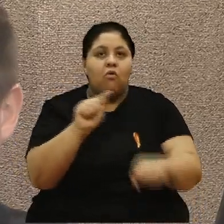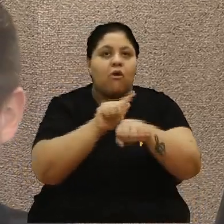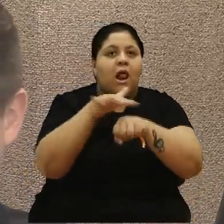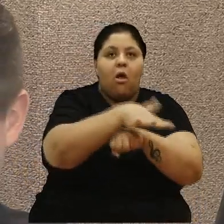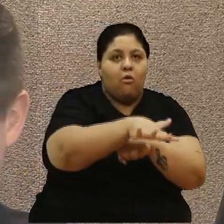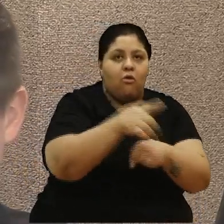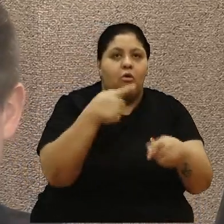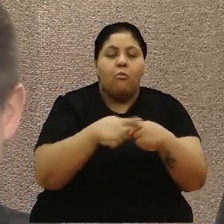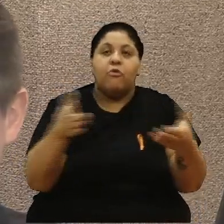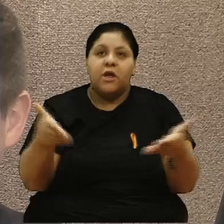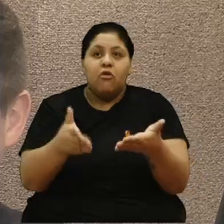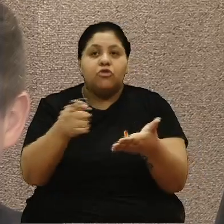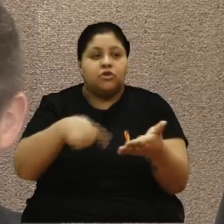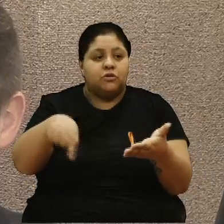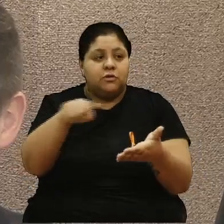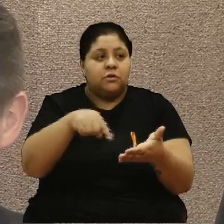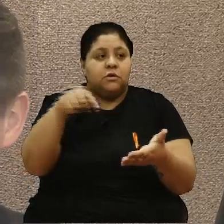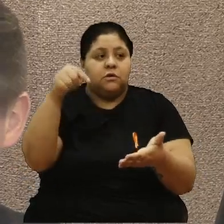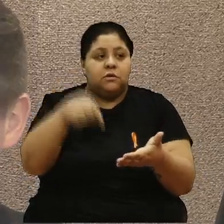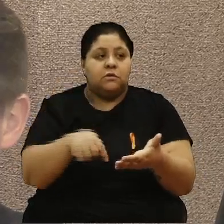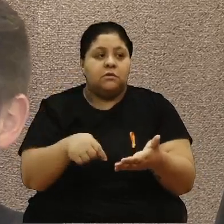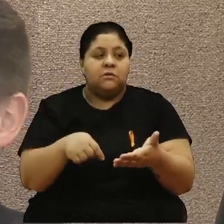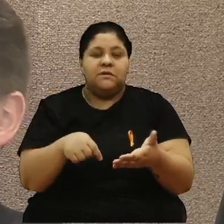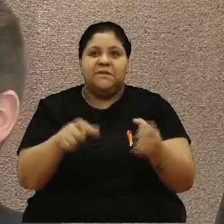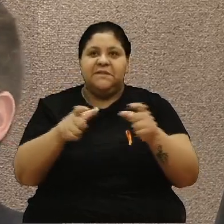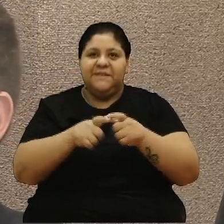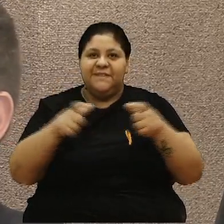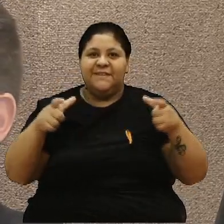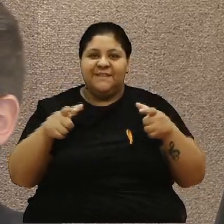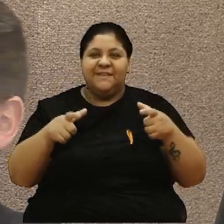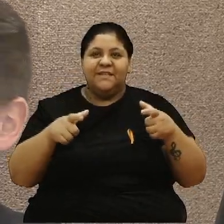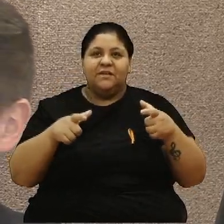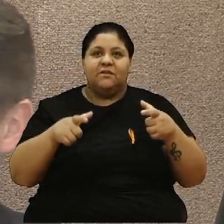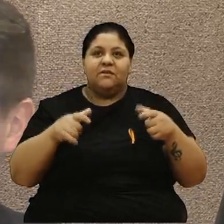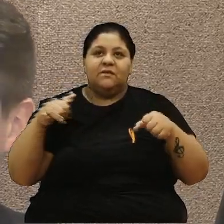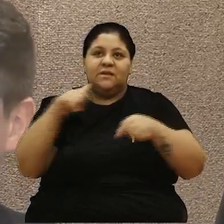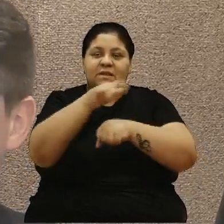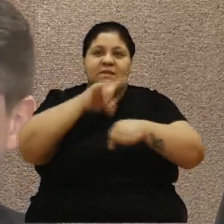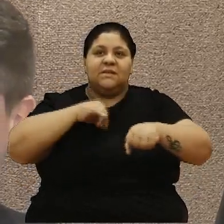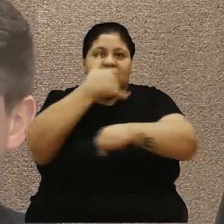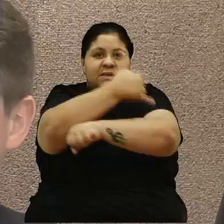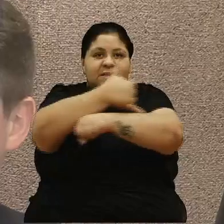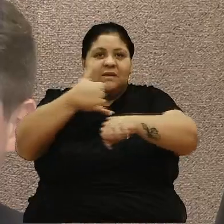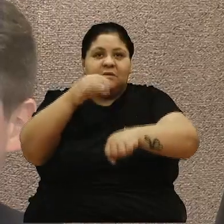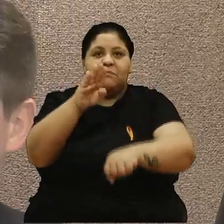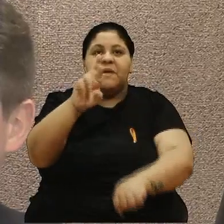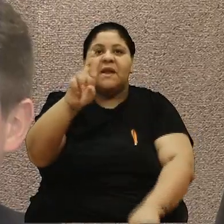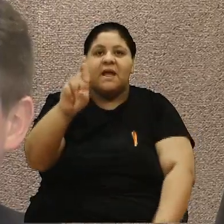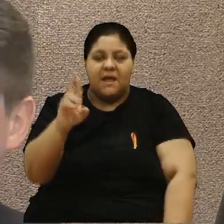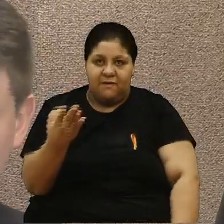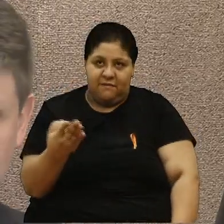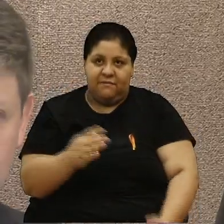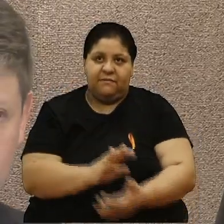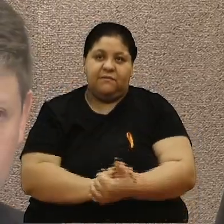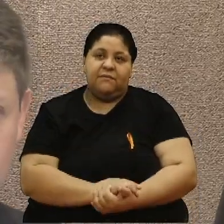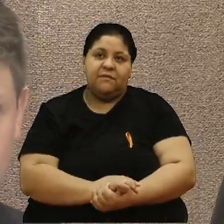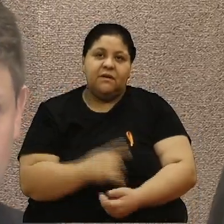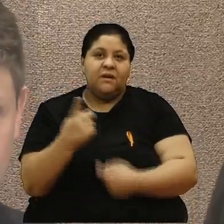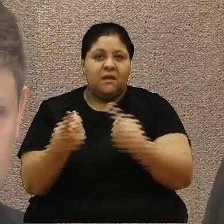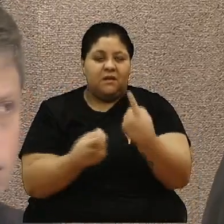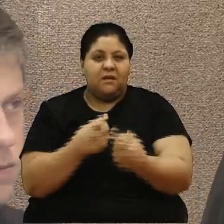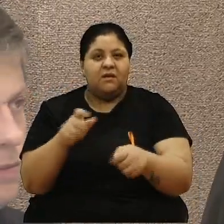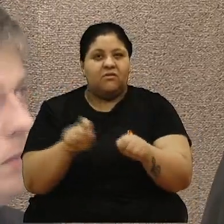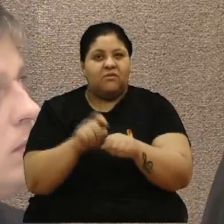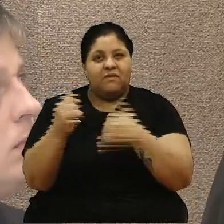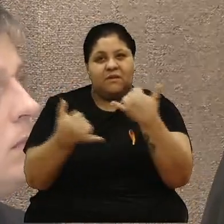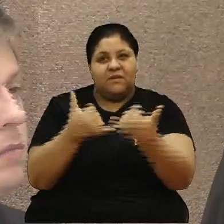Porque hoje, para nós ampliarmos o Canterjane, teria que passar por cima da BR, né? Alguns fazem até